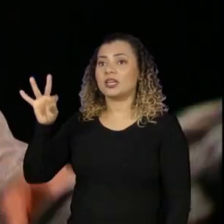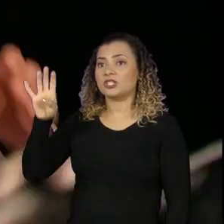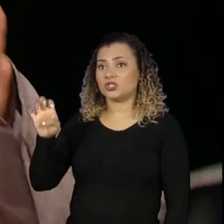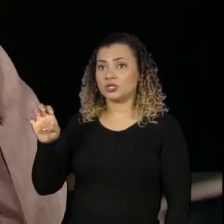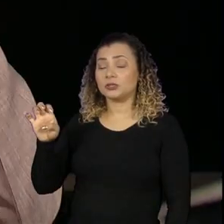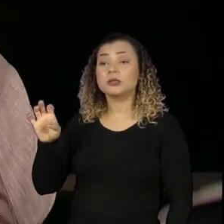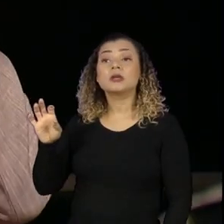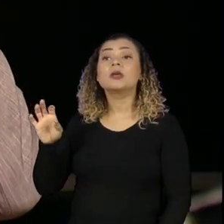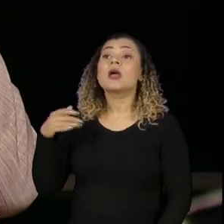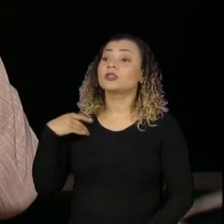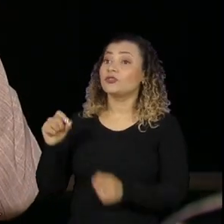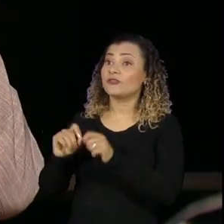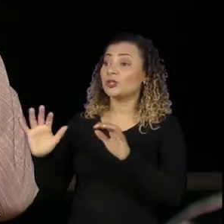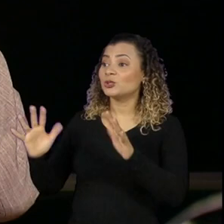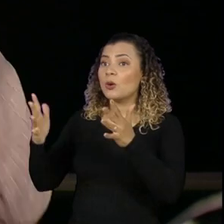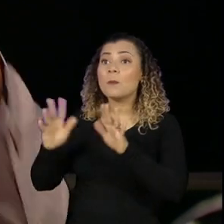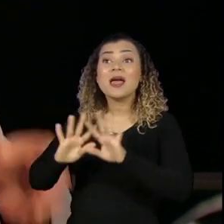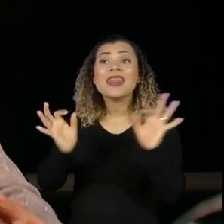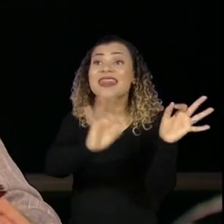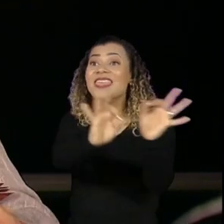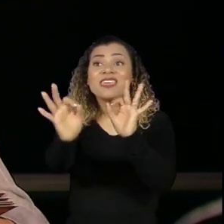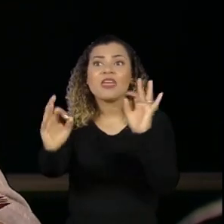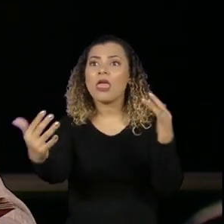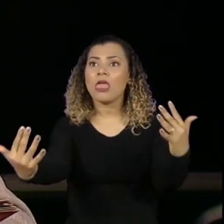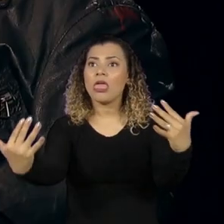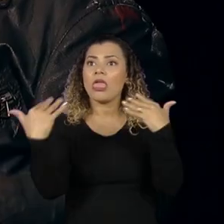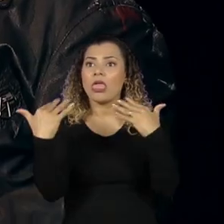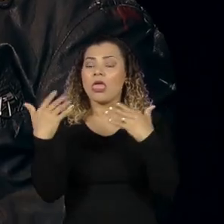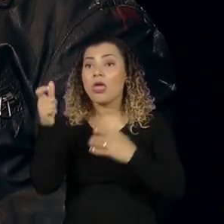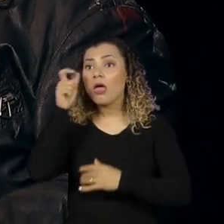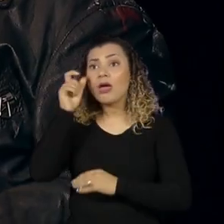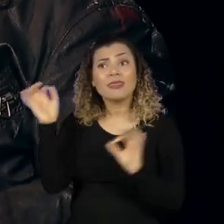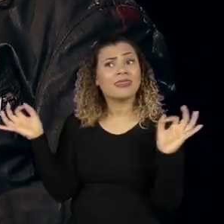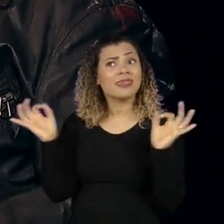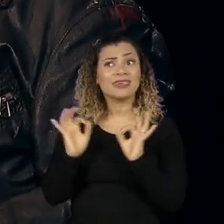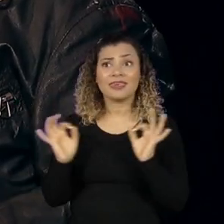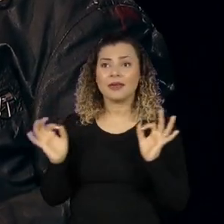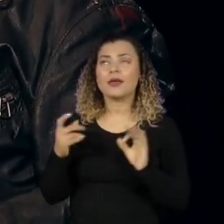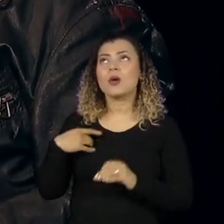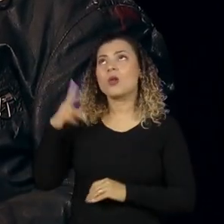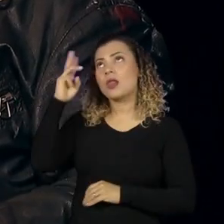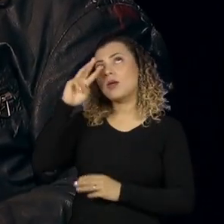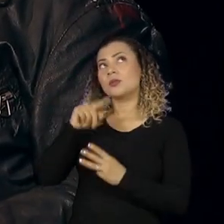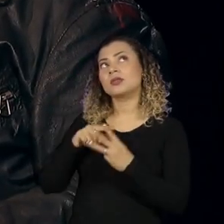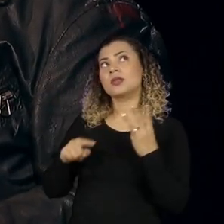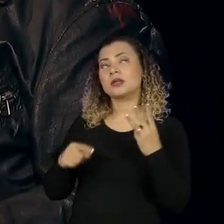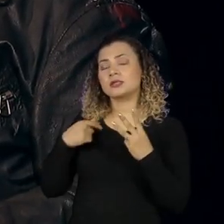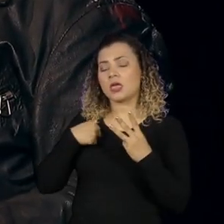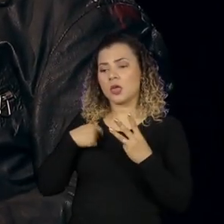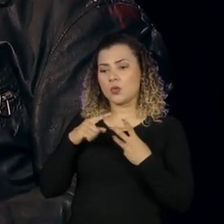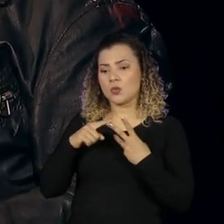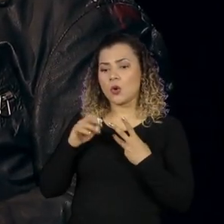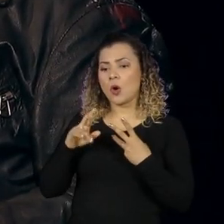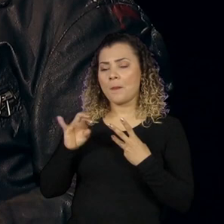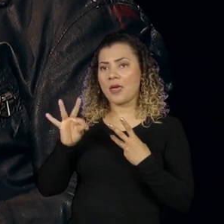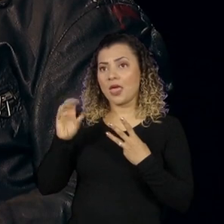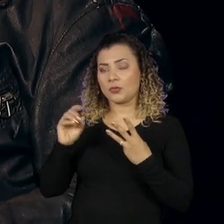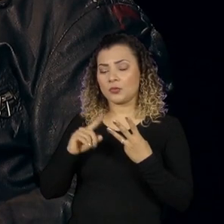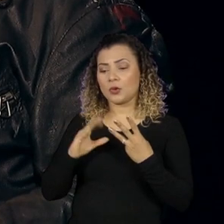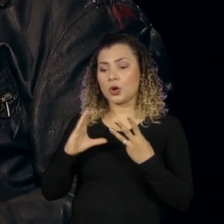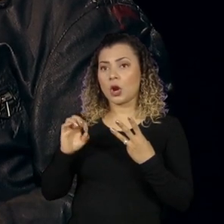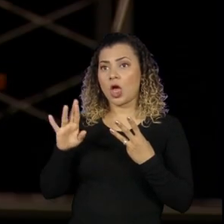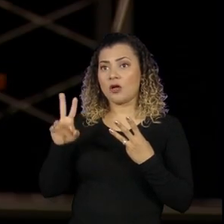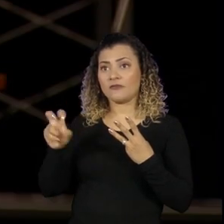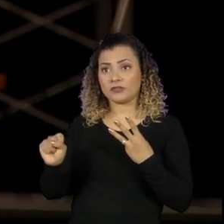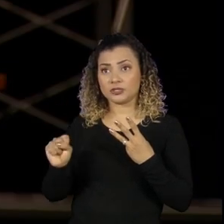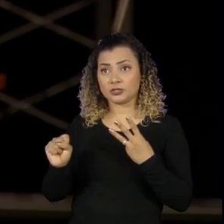ninguém assistir. Nossa! Né? E a gente foi em três, lembro que estava eu, o Roberto e o Clóvis. Falei, caramba, agora não temos dinheiro para